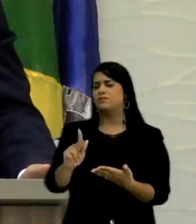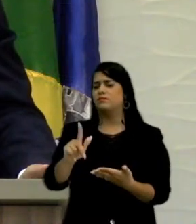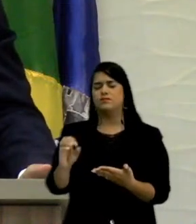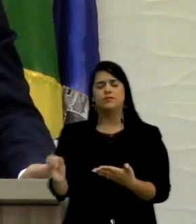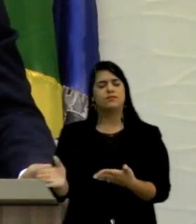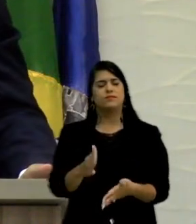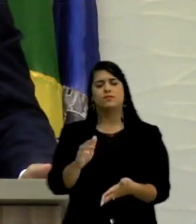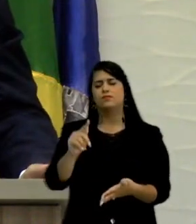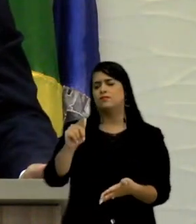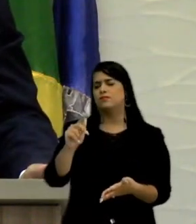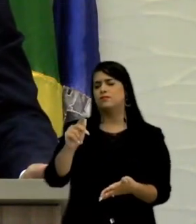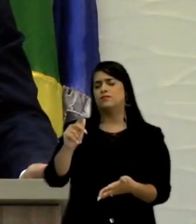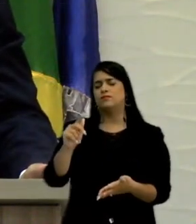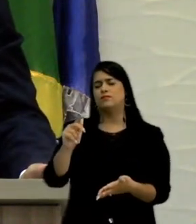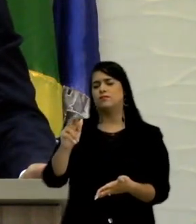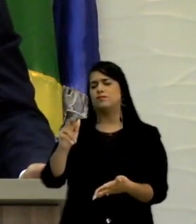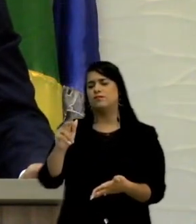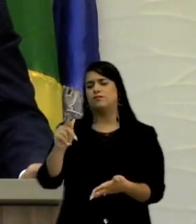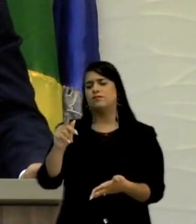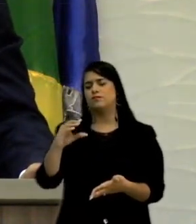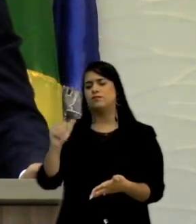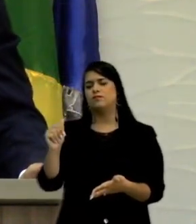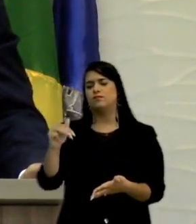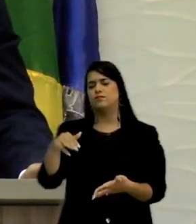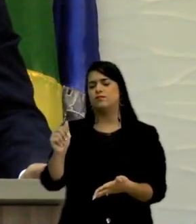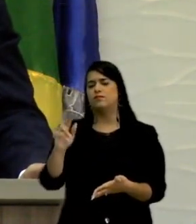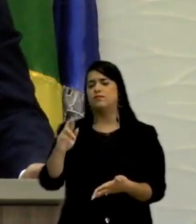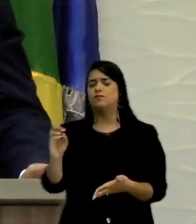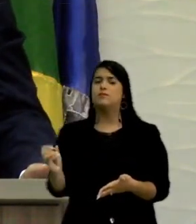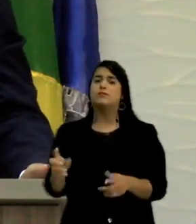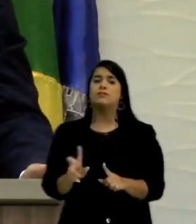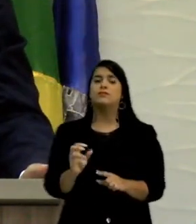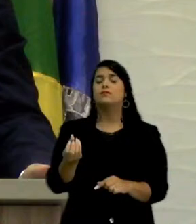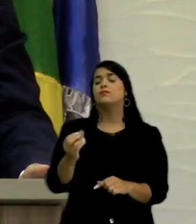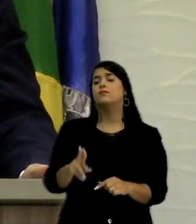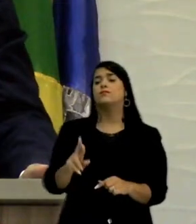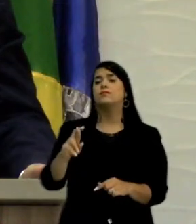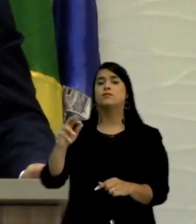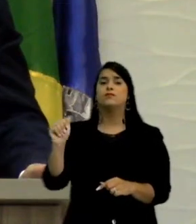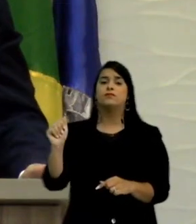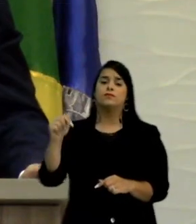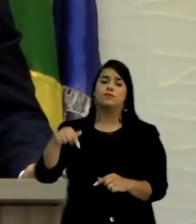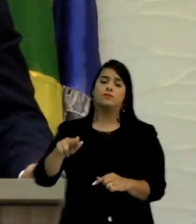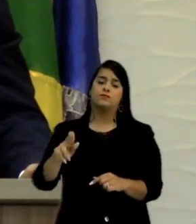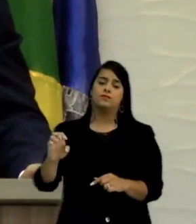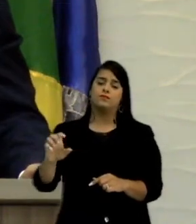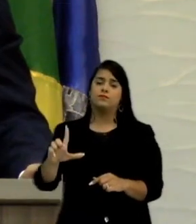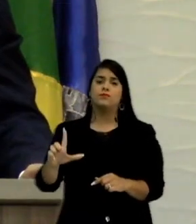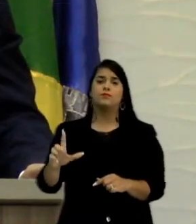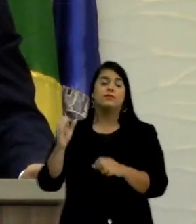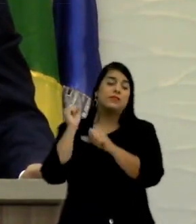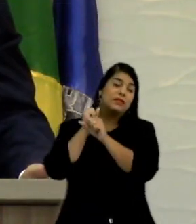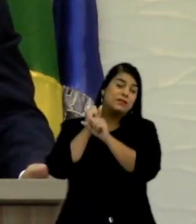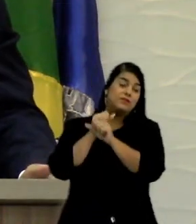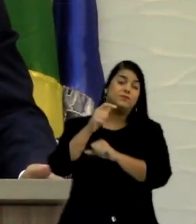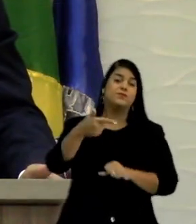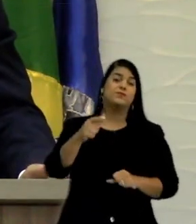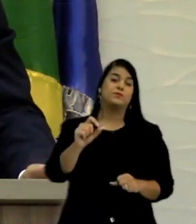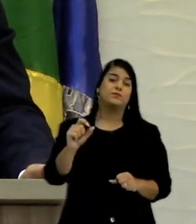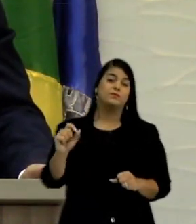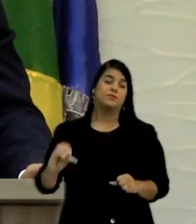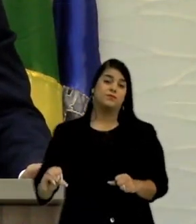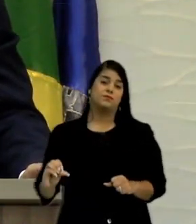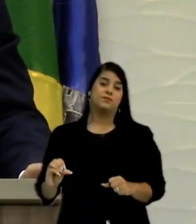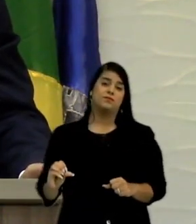é necessário o apoio sim nessa linha do queijo, nessa rota do queijo. Fui vereador aqui no meu primeiro mandato em 2009, junto com